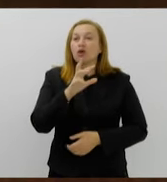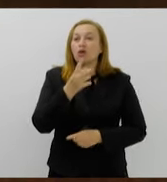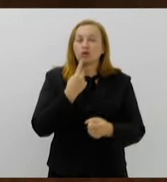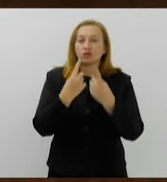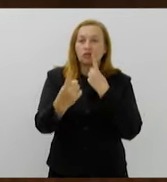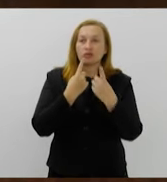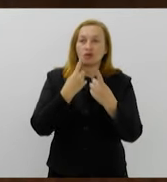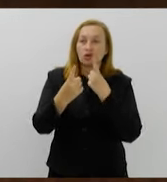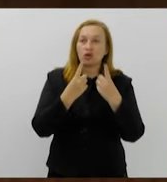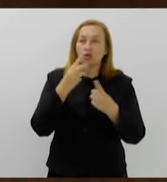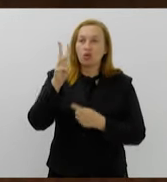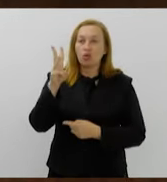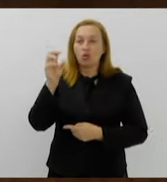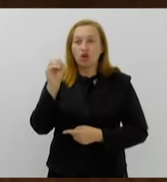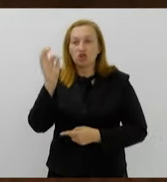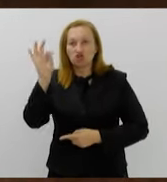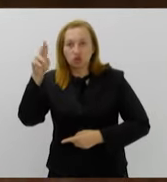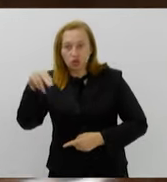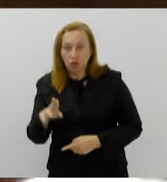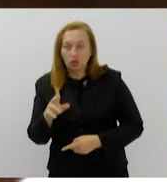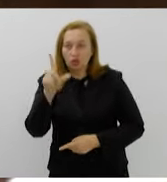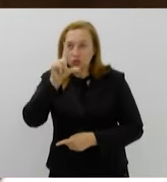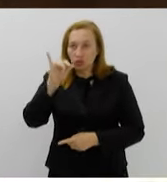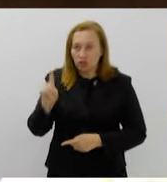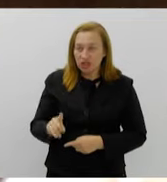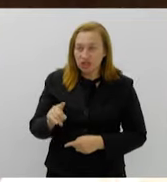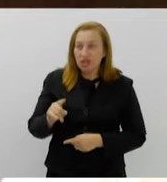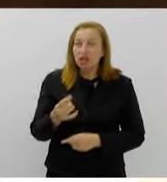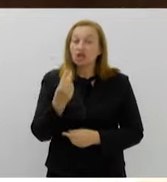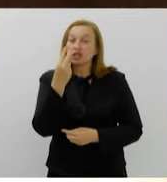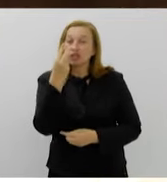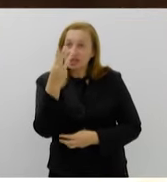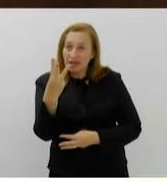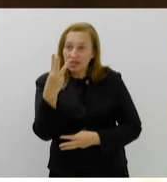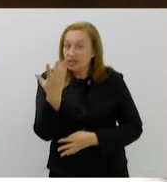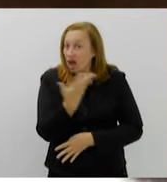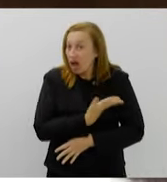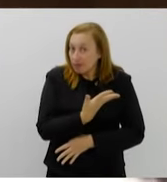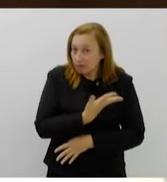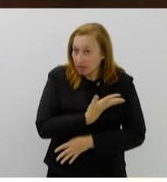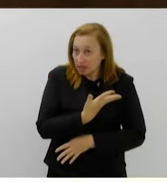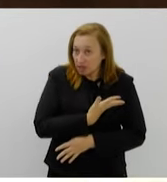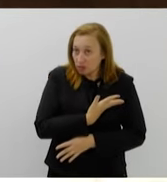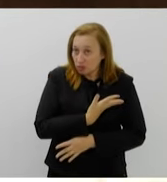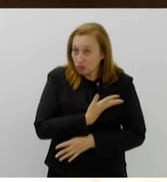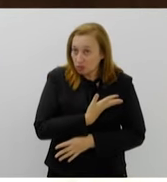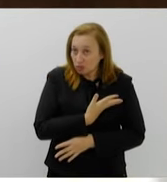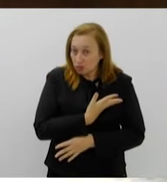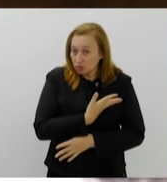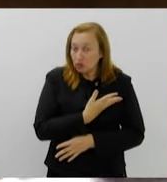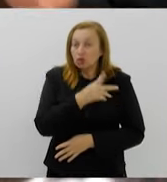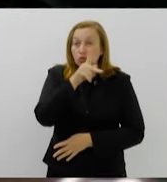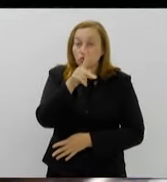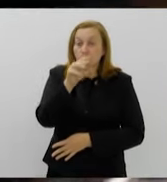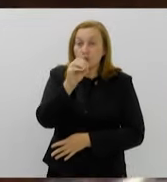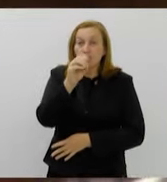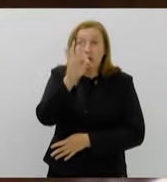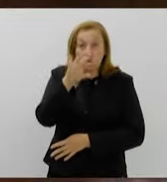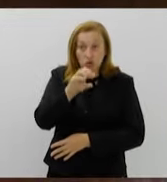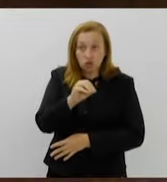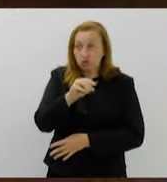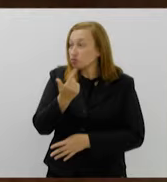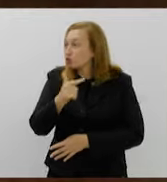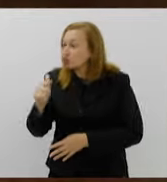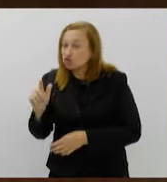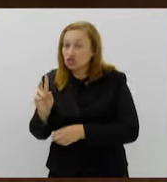Luiz tinha acabado de deixar três amigos no posto não tava com o pessoal da minha segurança e aí onde eu reflito